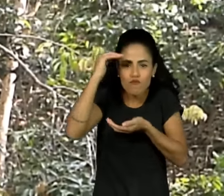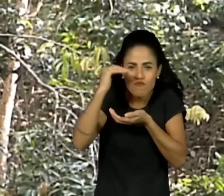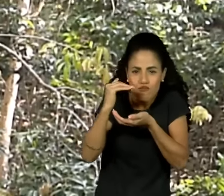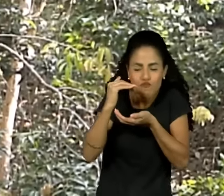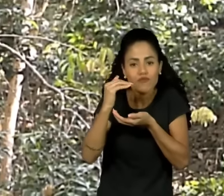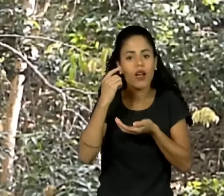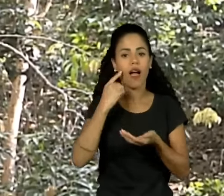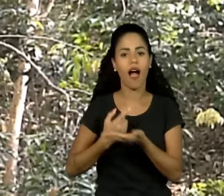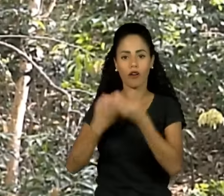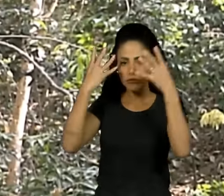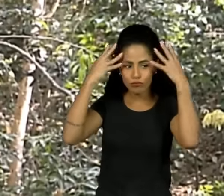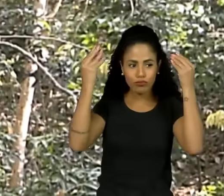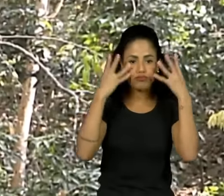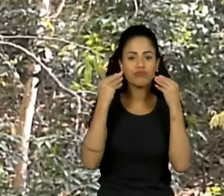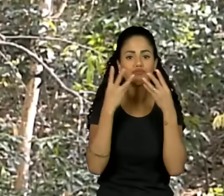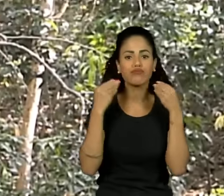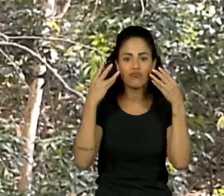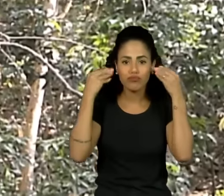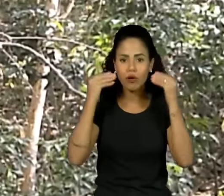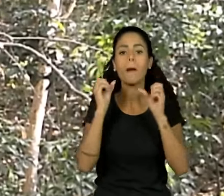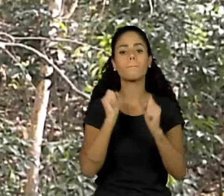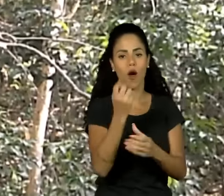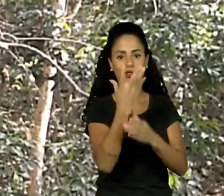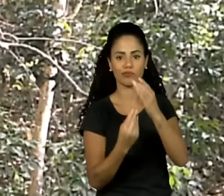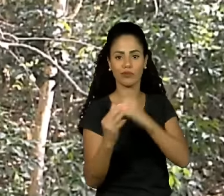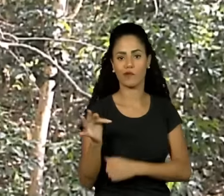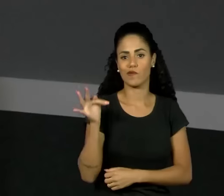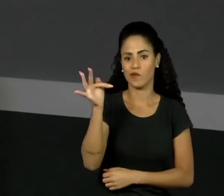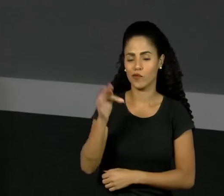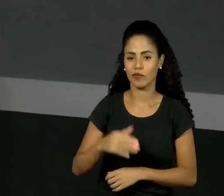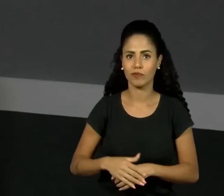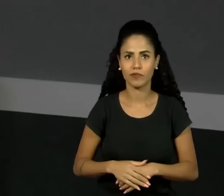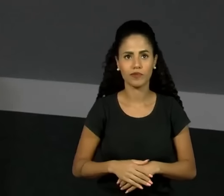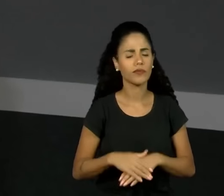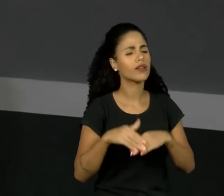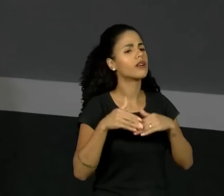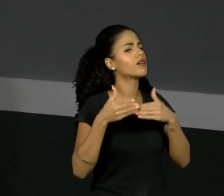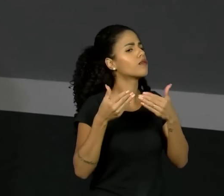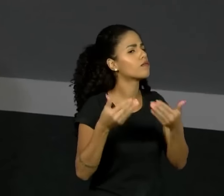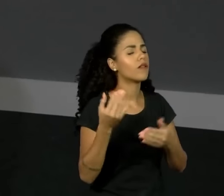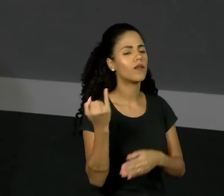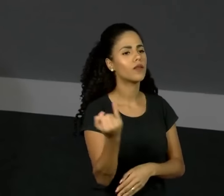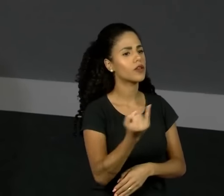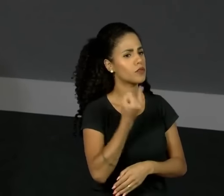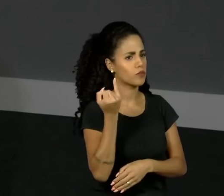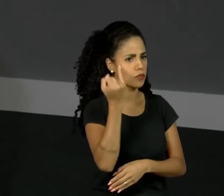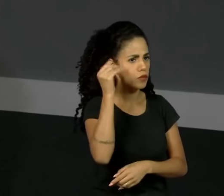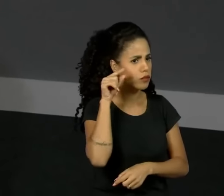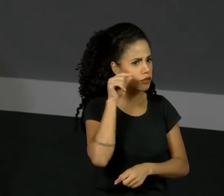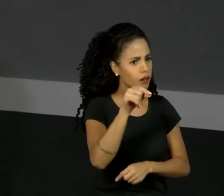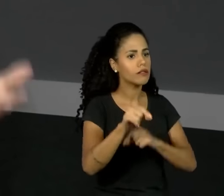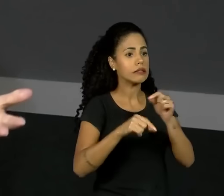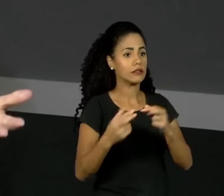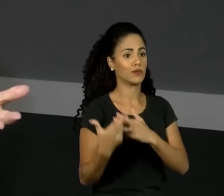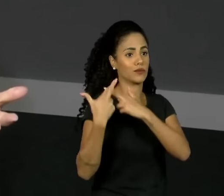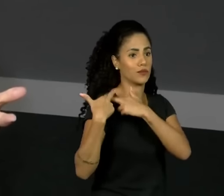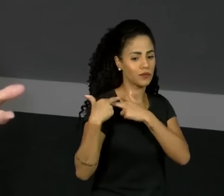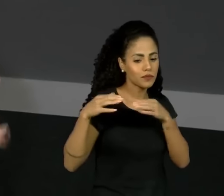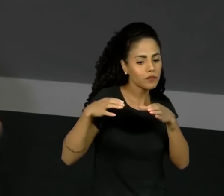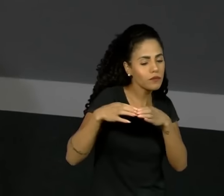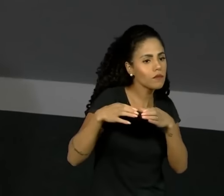primata criticamente ameaçado de extinção. Qual é a importância das RPPNs, as